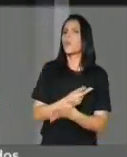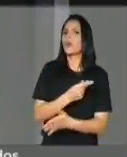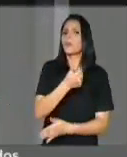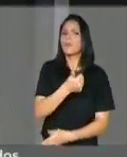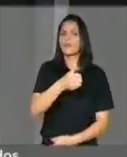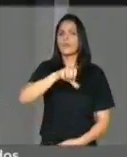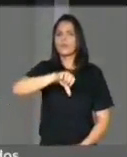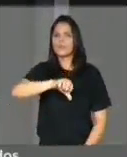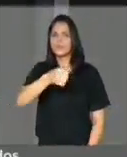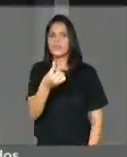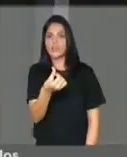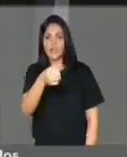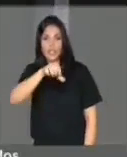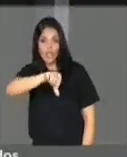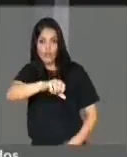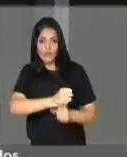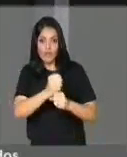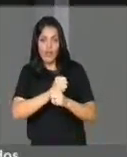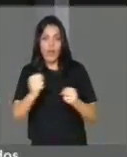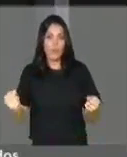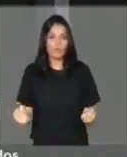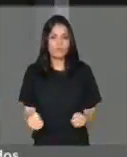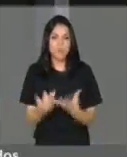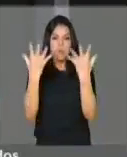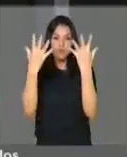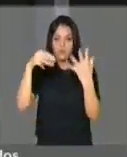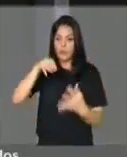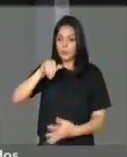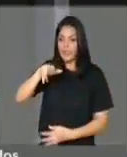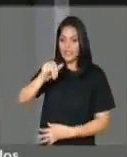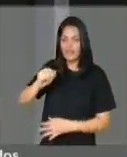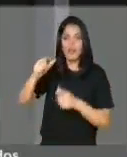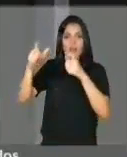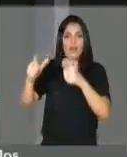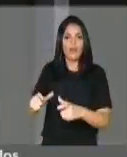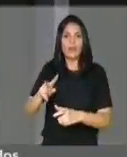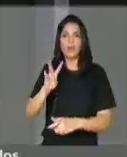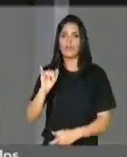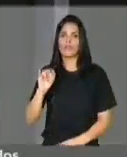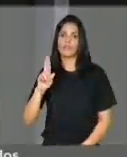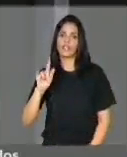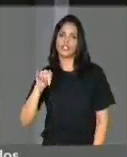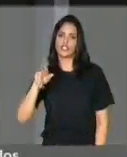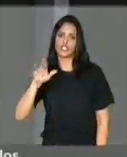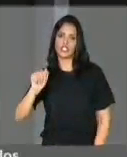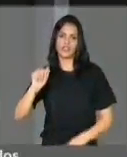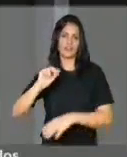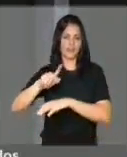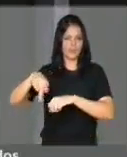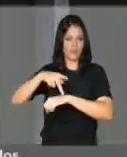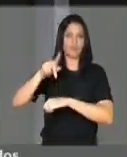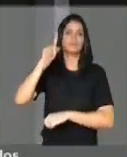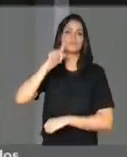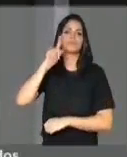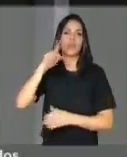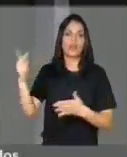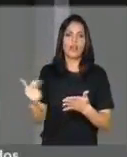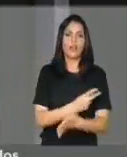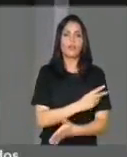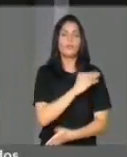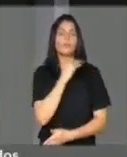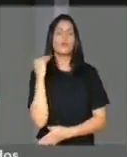de 1969, da explosão de uma mina no estado da Virgínia, Estados Unidos, que ocasionou a morte